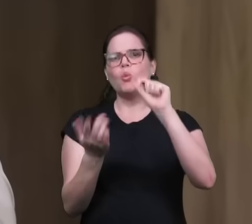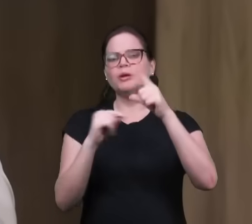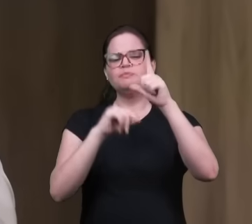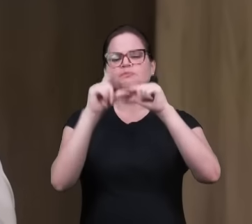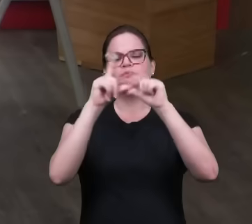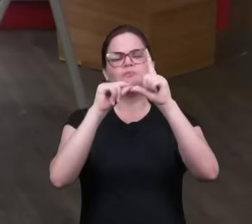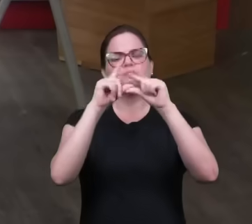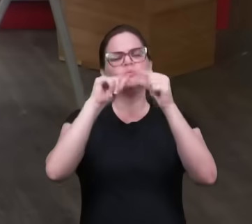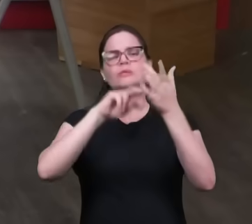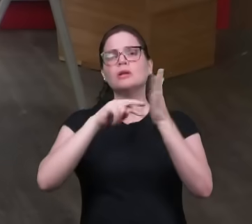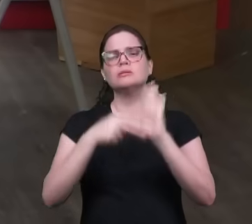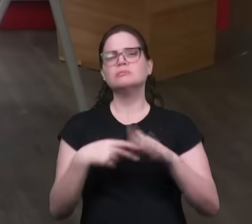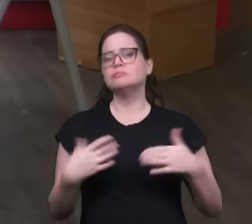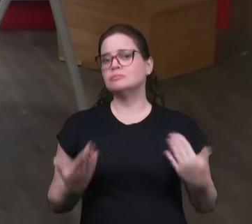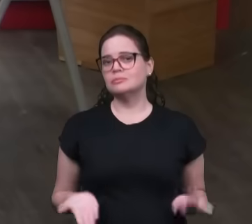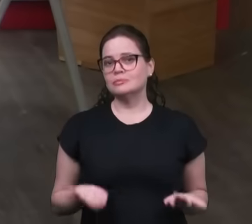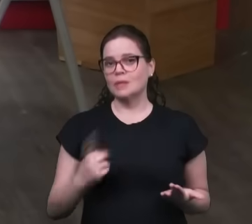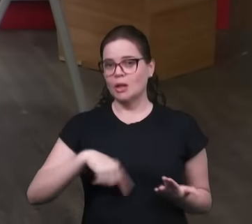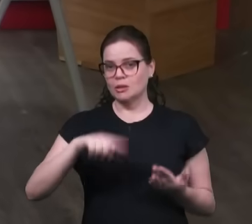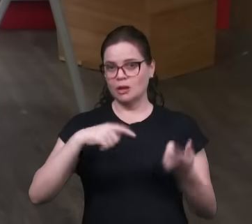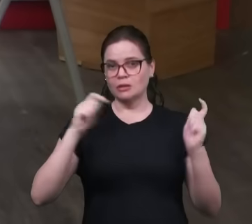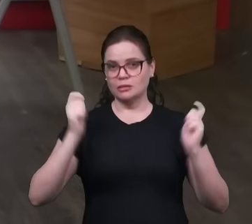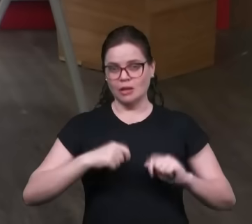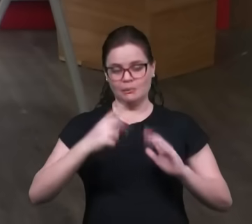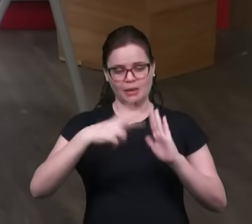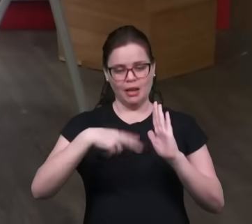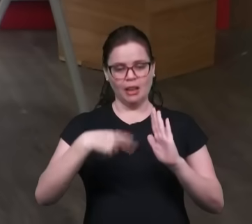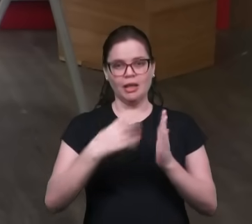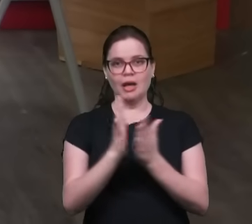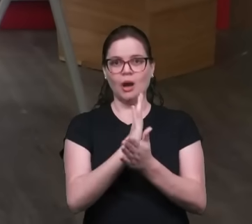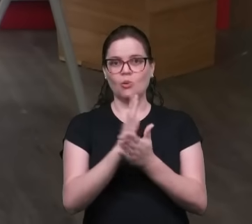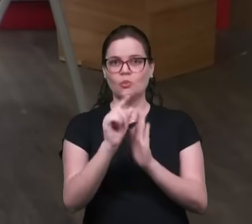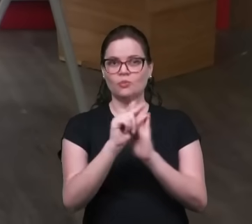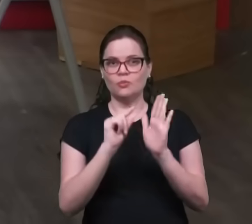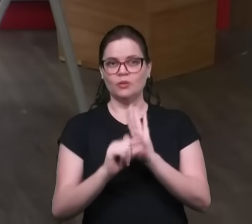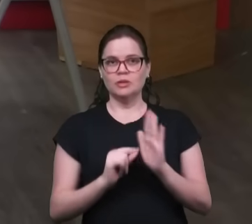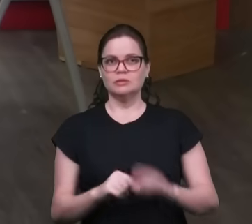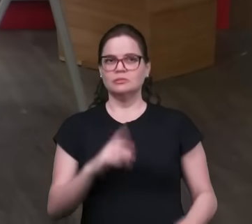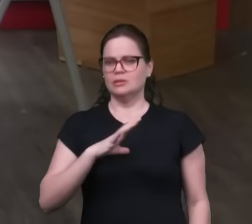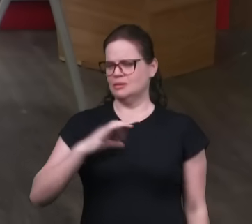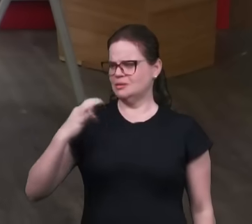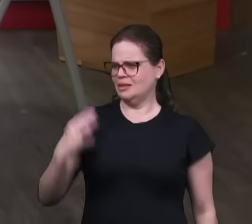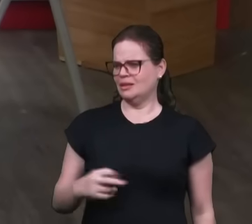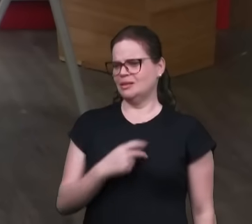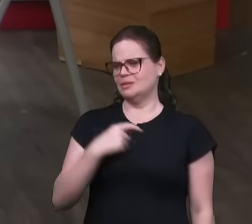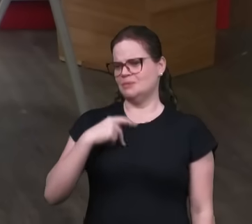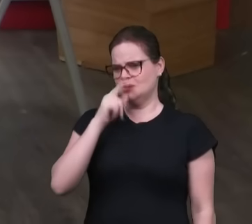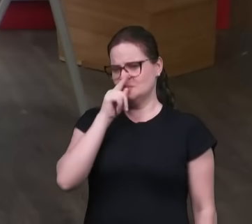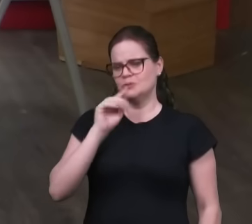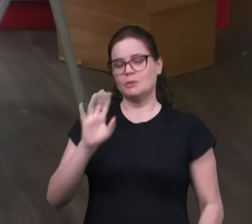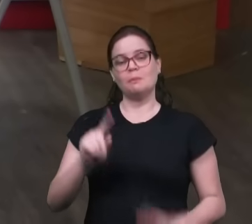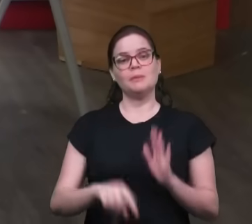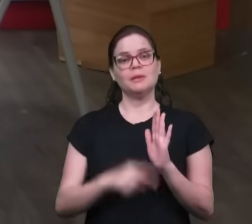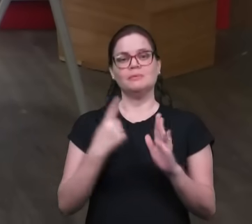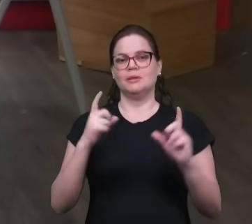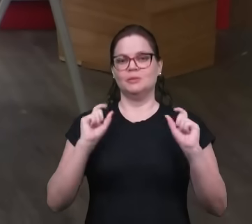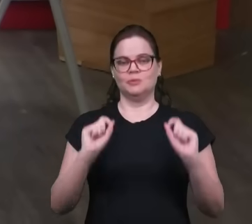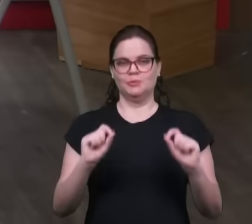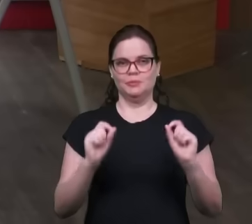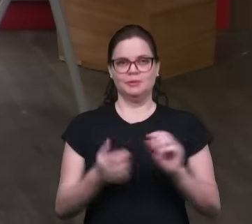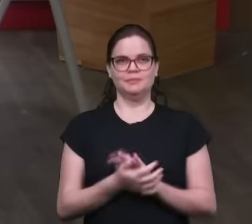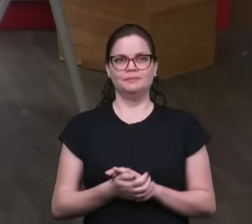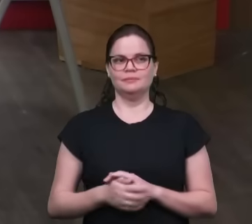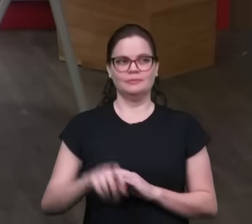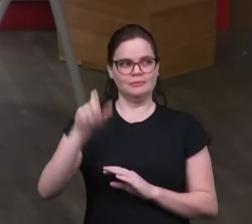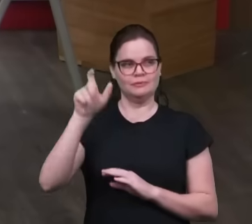estrelas? O que é isso? Será que a gente vê algum versículo na Bíblia que tenha isso, ó, no próprio livro? Com certeza, Gilson. Primeiramente, dizer que falar da